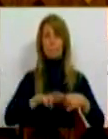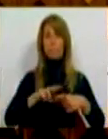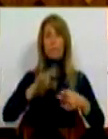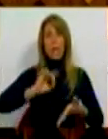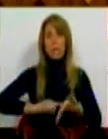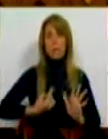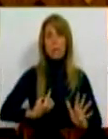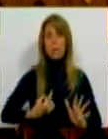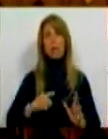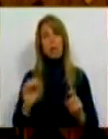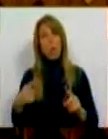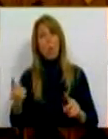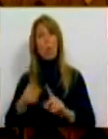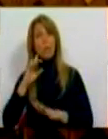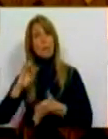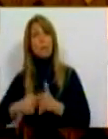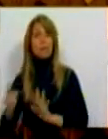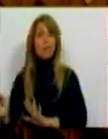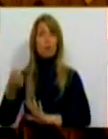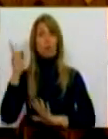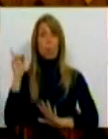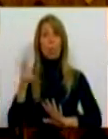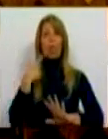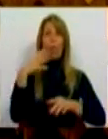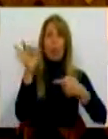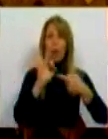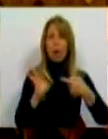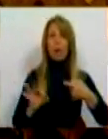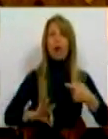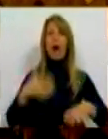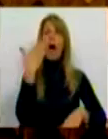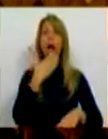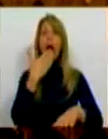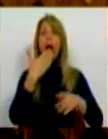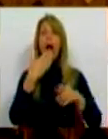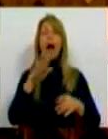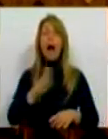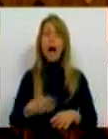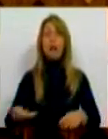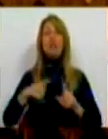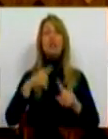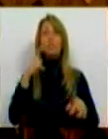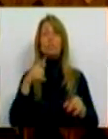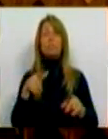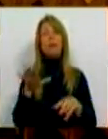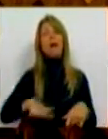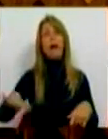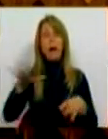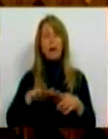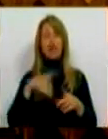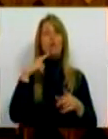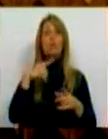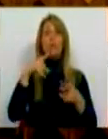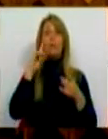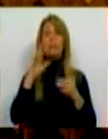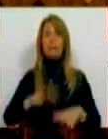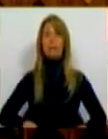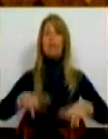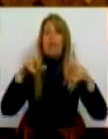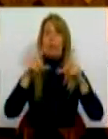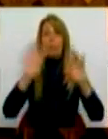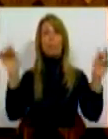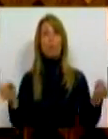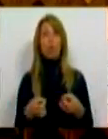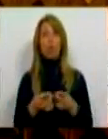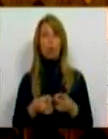não essenciais, por menorizar áreas do desenvolvimento como as expressões, em suma, por desmantelar a formação global